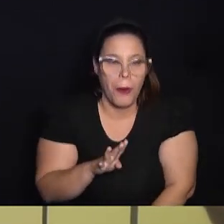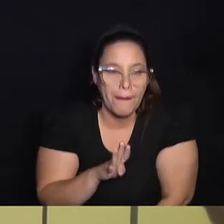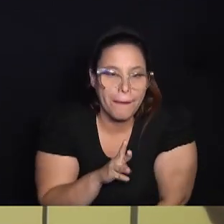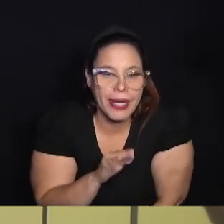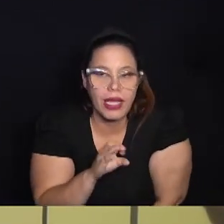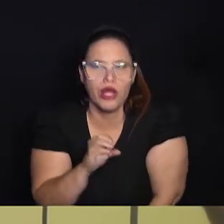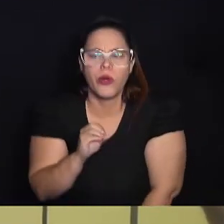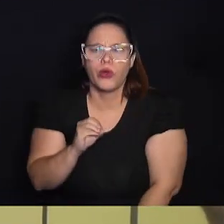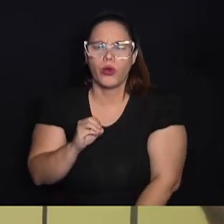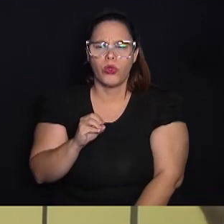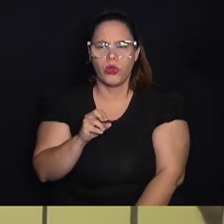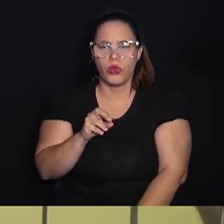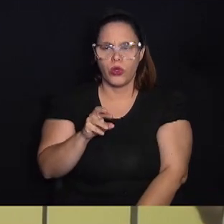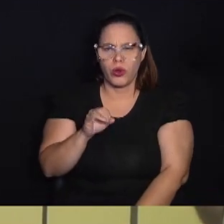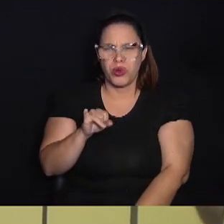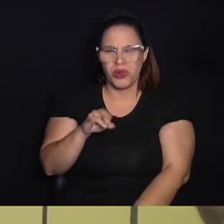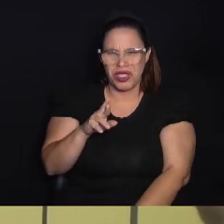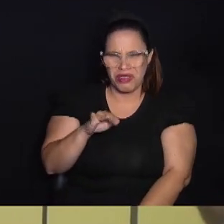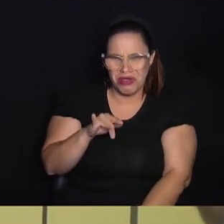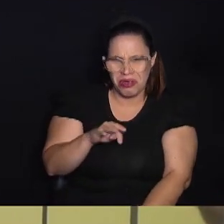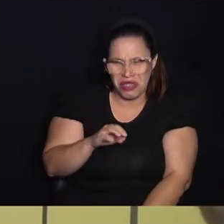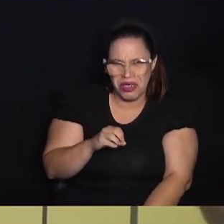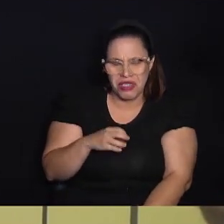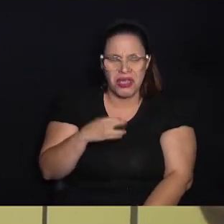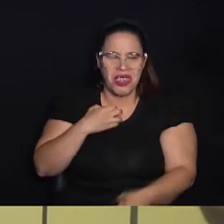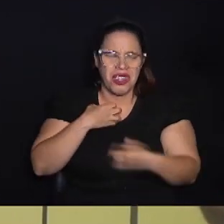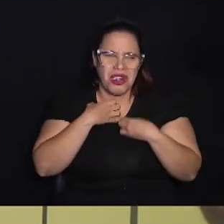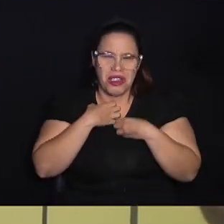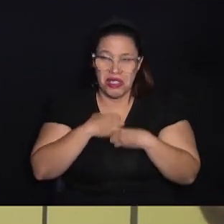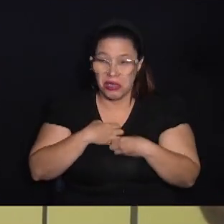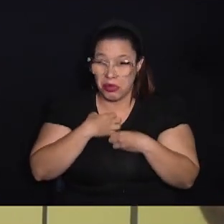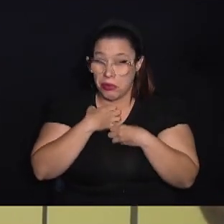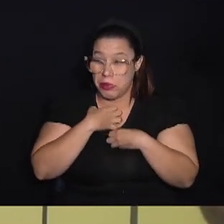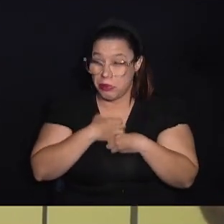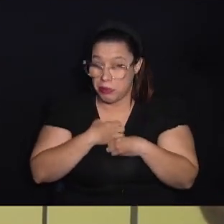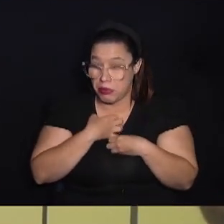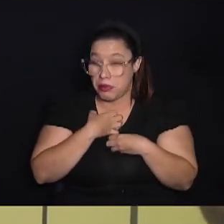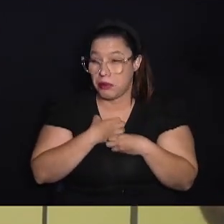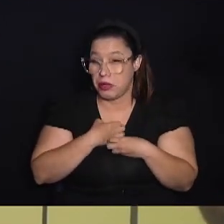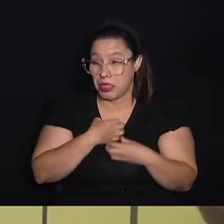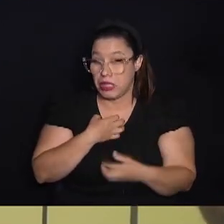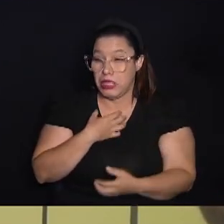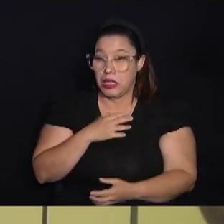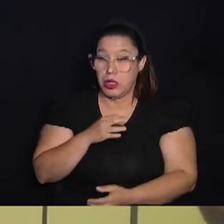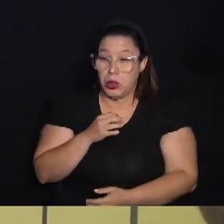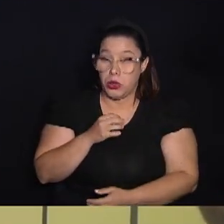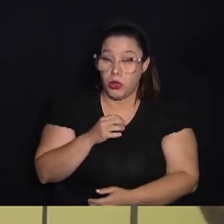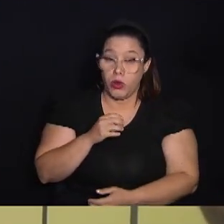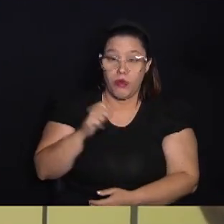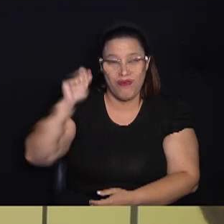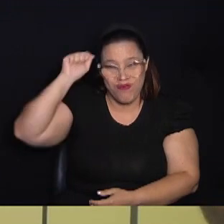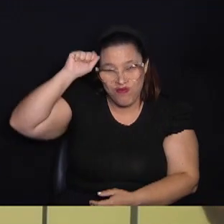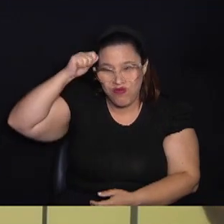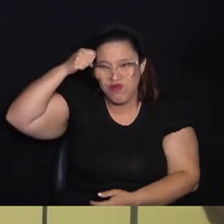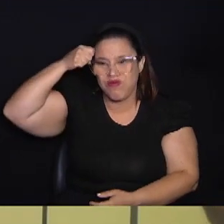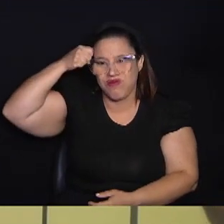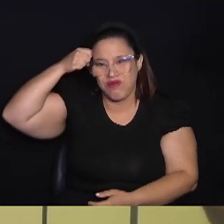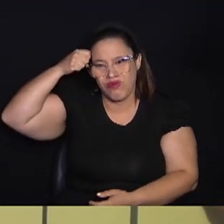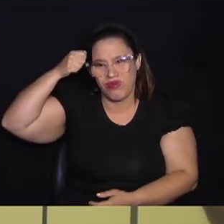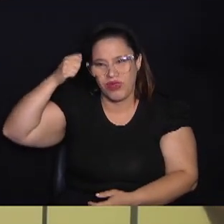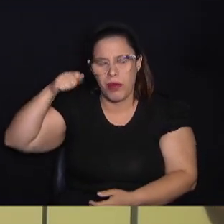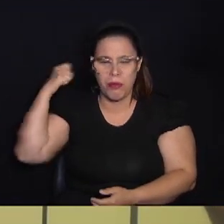vezes um pouco pesada falam quando passa ali tem uma energia um pouco pesada então tem essa questão de que negros né né escravizados eram